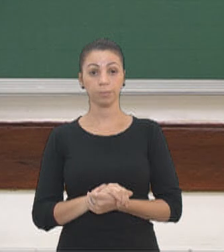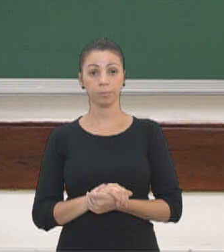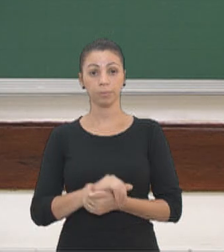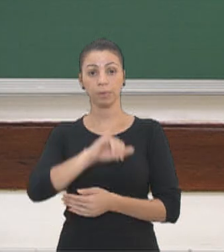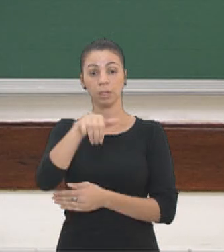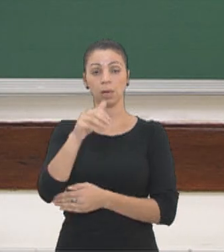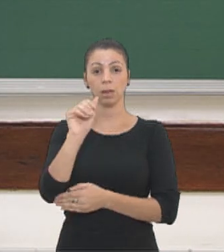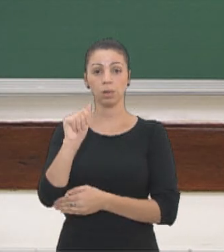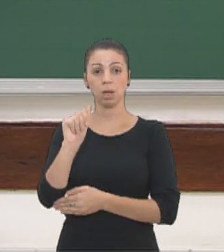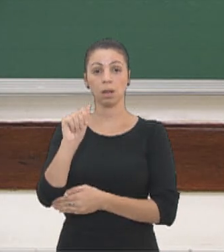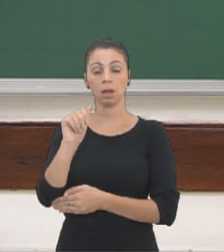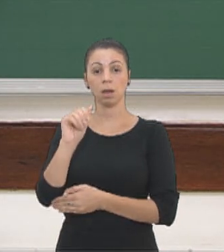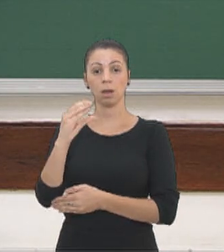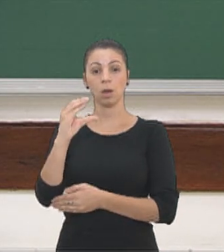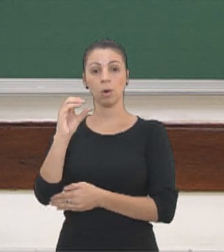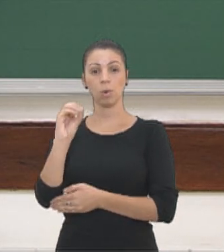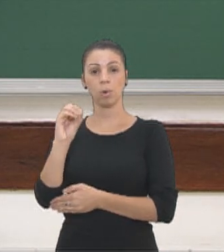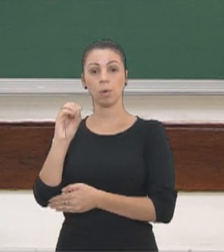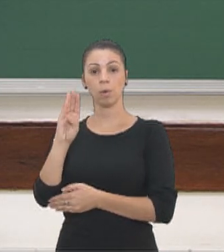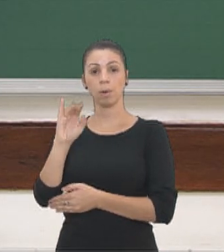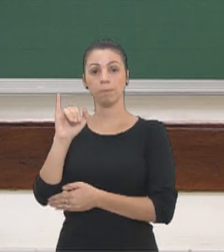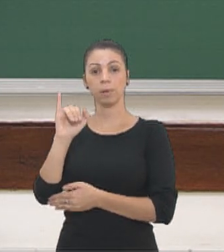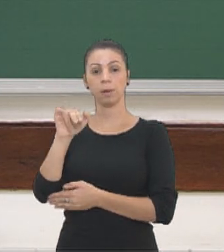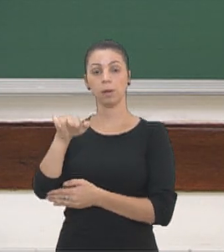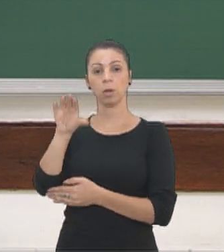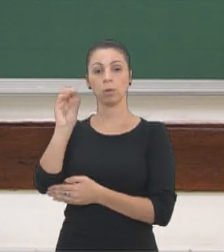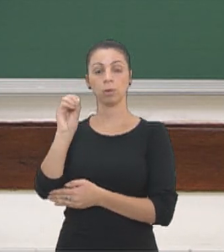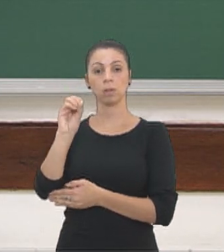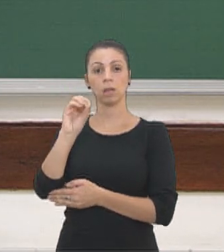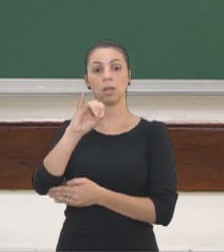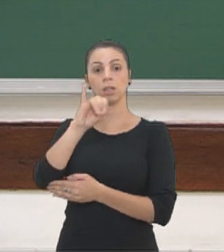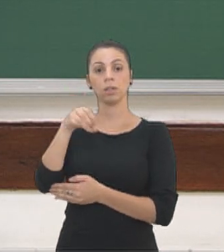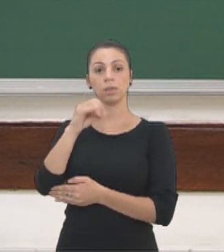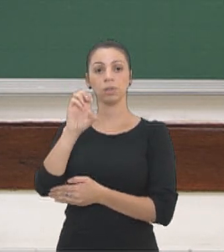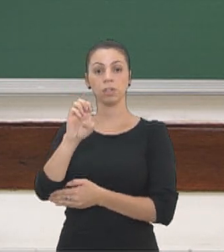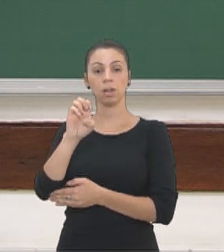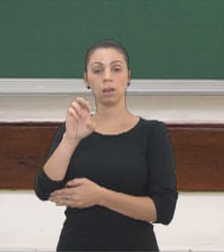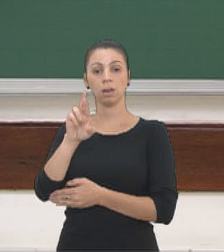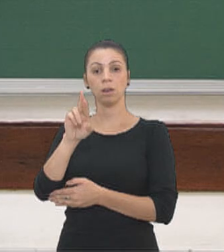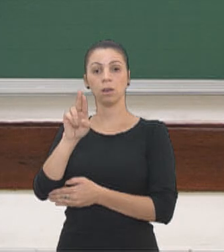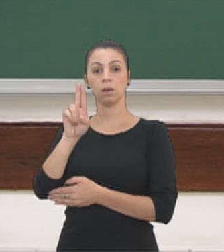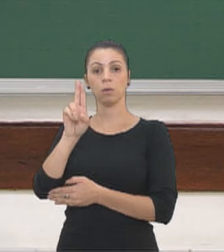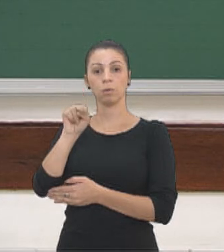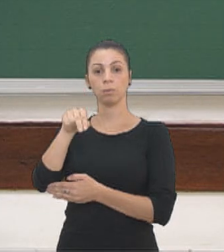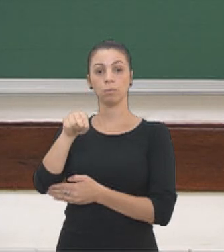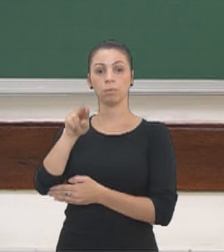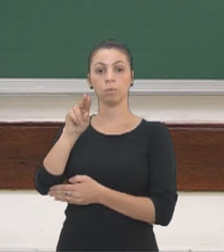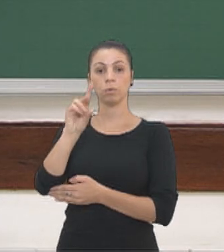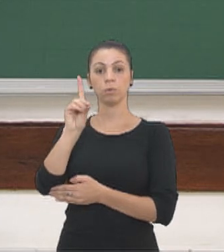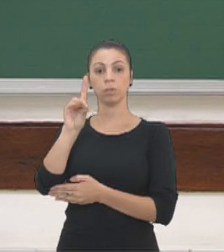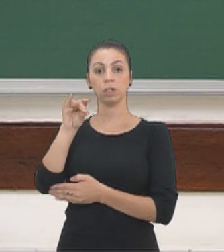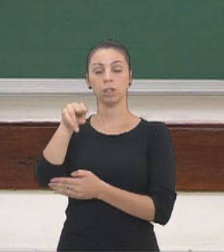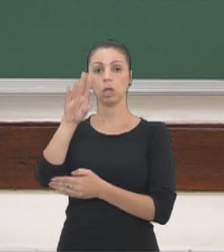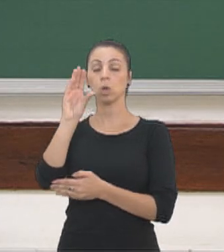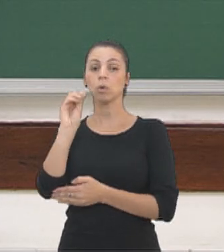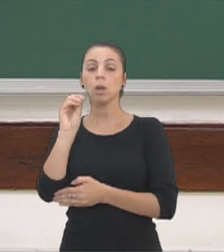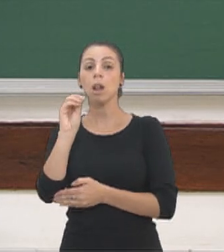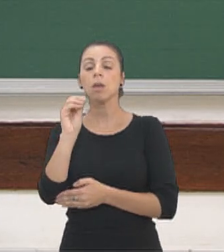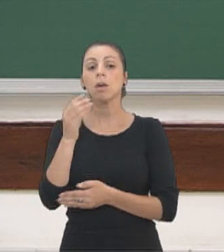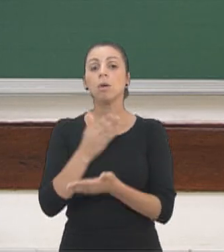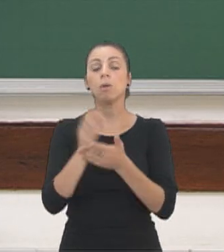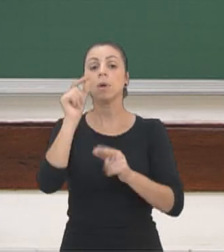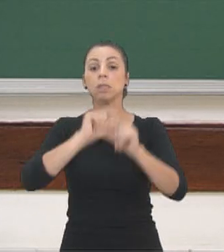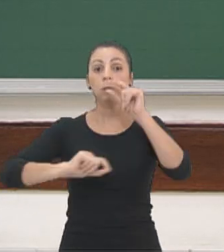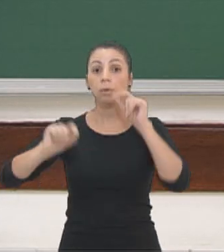jacobinos e girondinos sobem ao poder, começam a administrar o país para